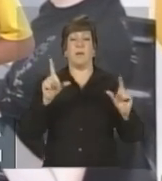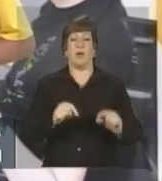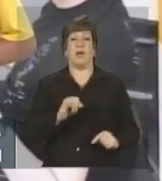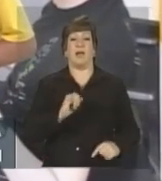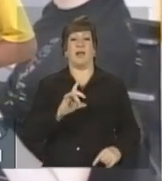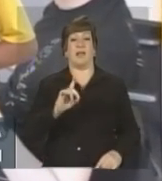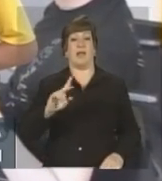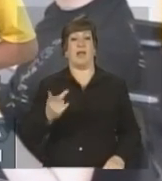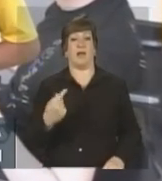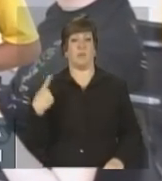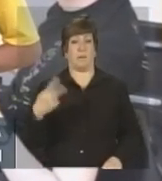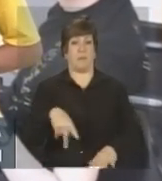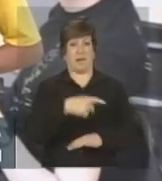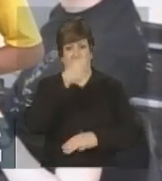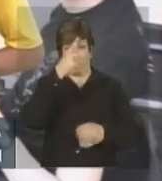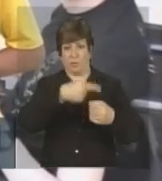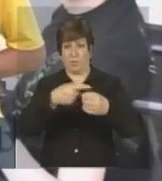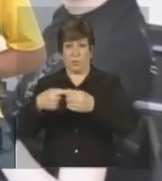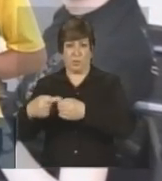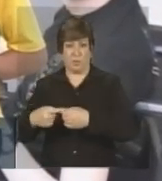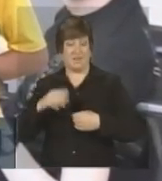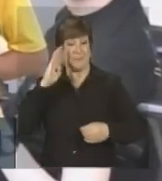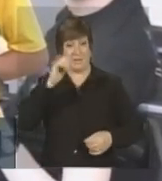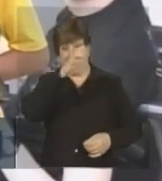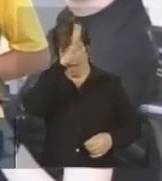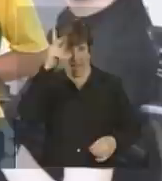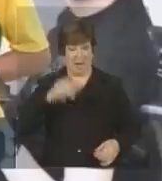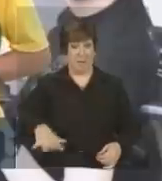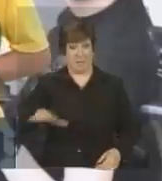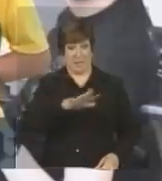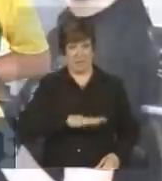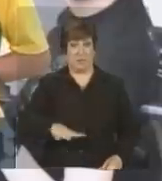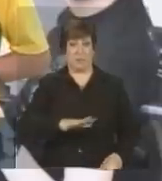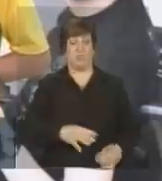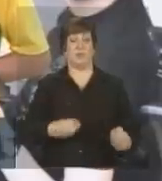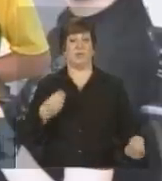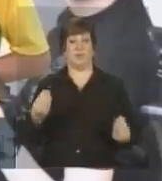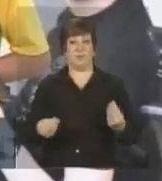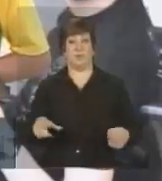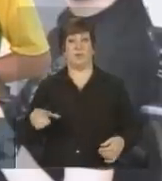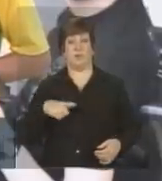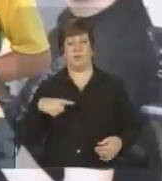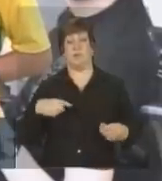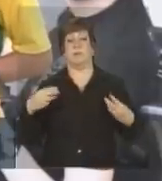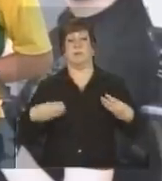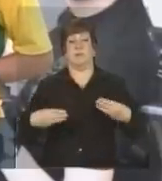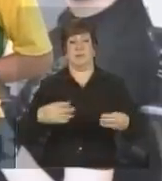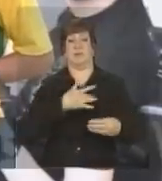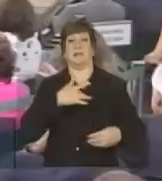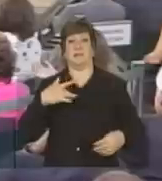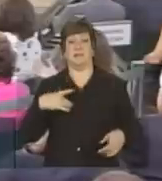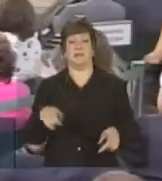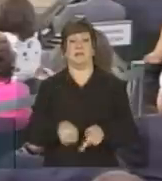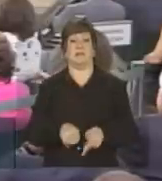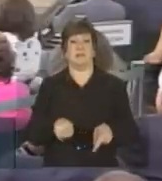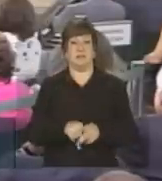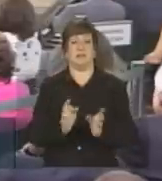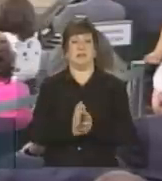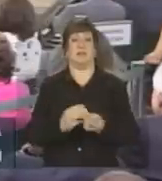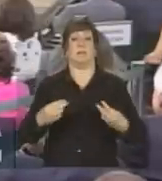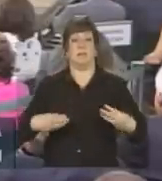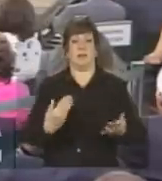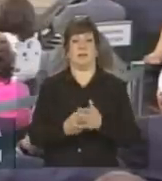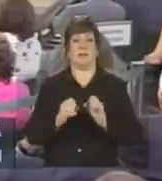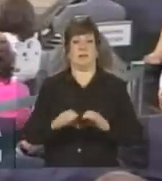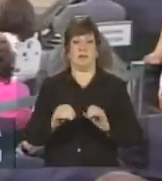baixa população, em especial na região amazônica, ou como o Versus, desenvolvido pelo Ministério da Saúde, ou como o PIBID, desenvolvido pelo Ministério da